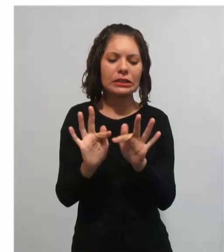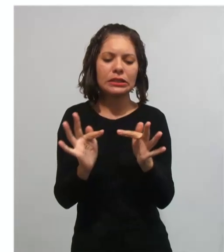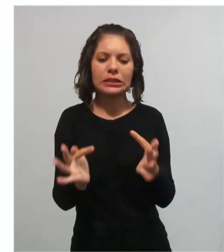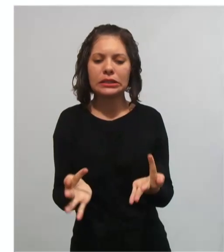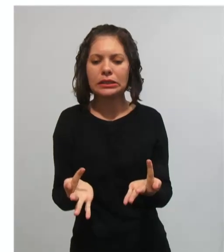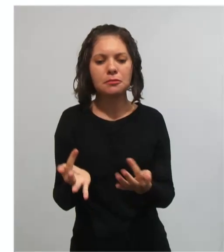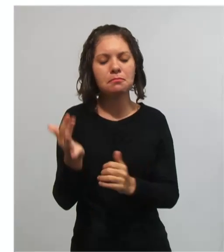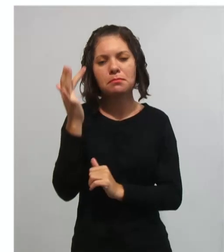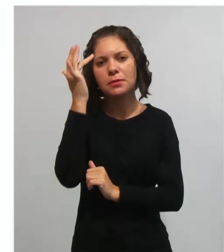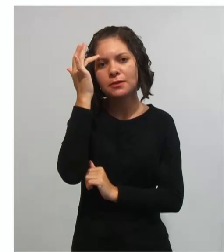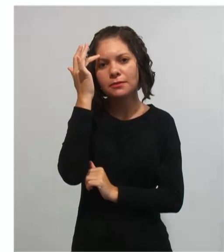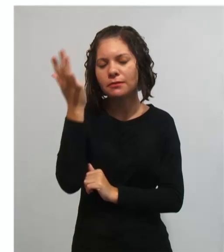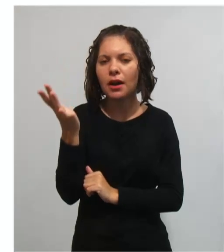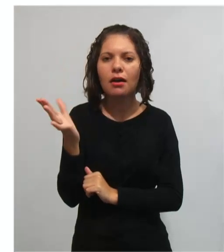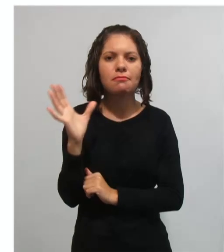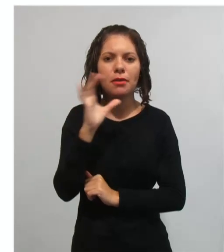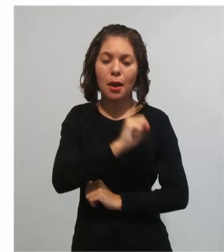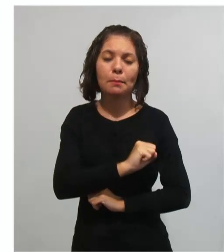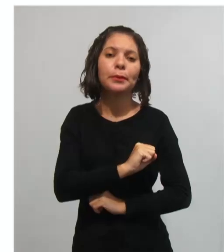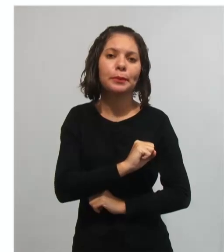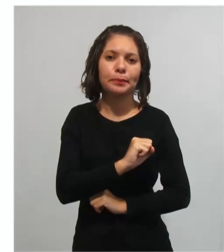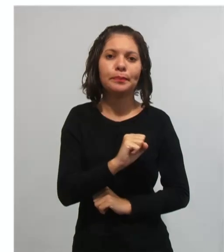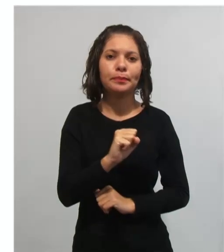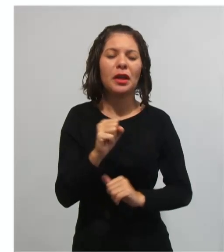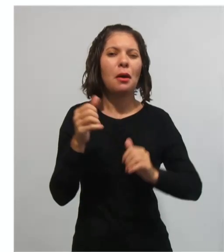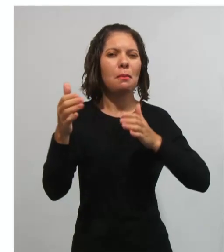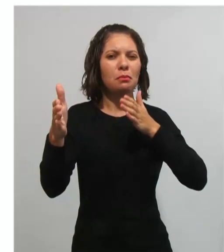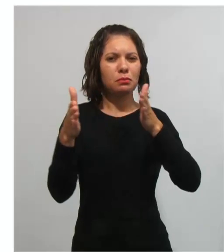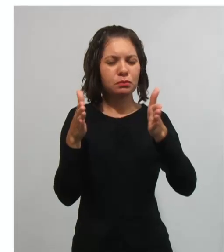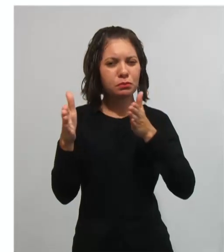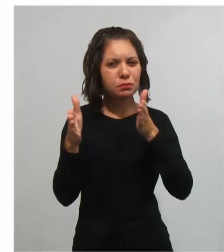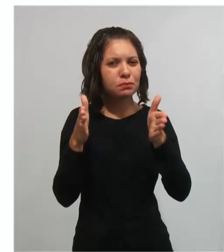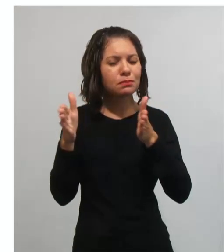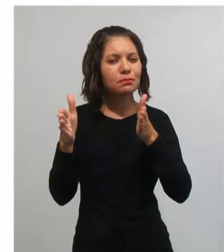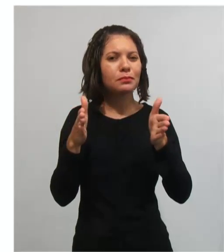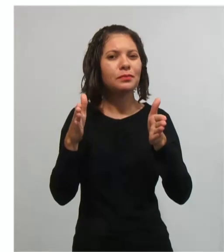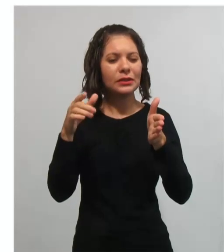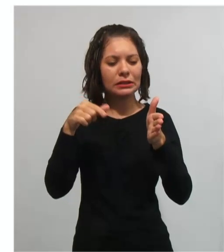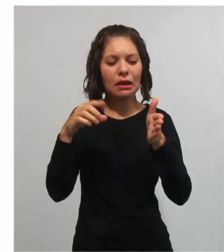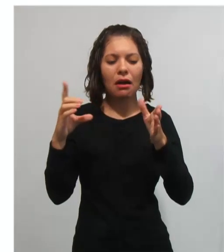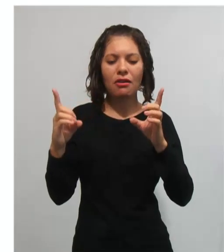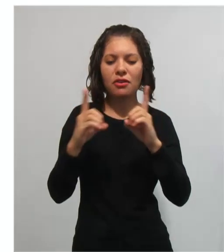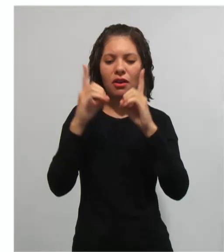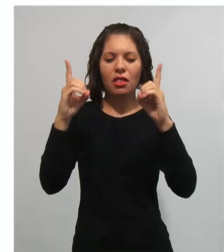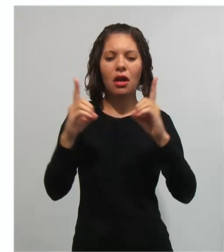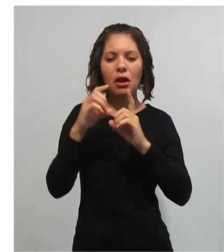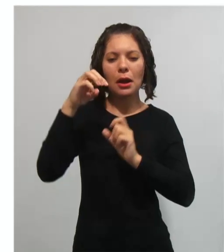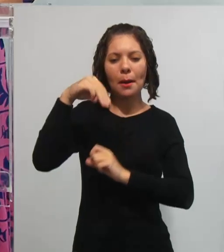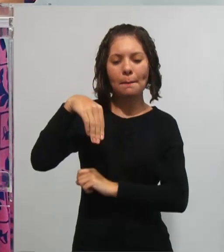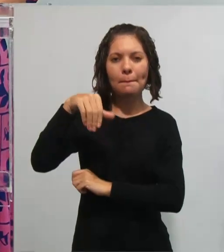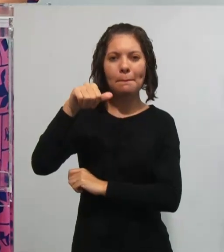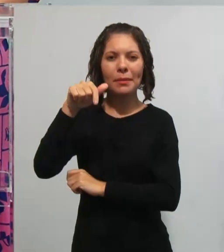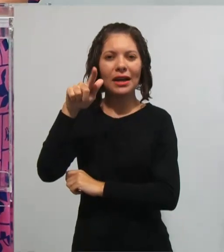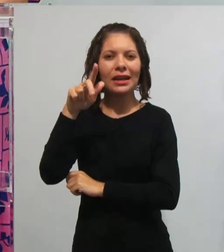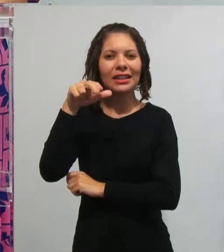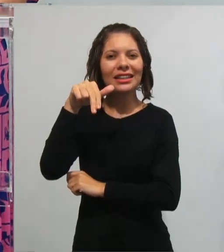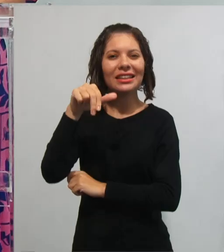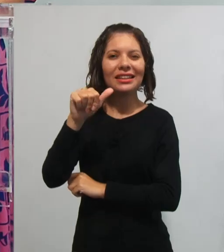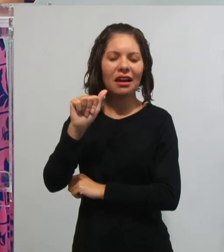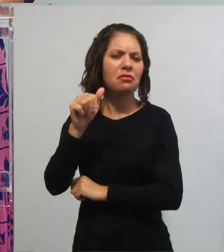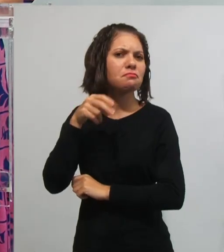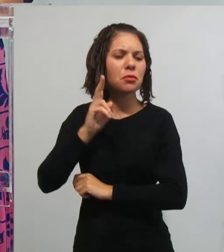perspectiva do Ratio Studiorum, o mestre ele prescrevia um método de estudo, ou seja, a matéria e o